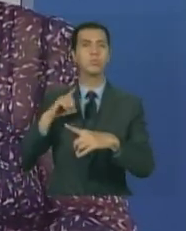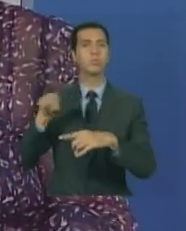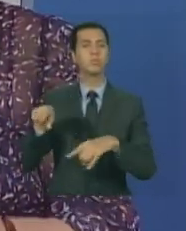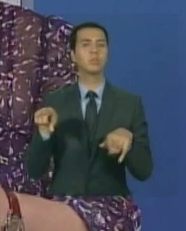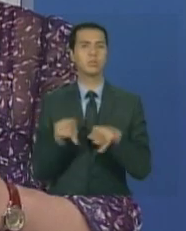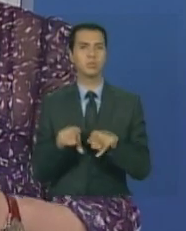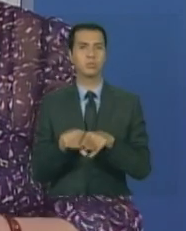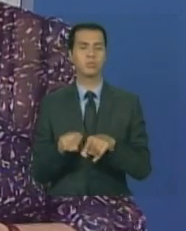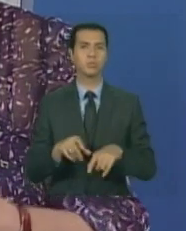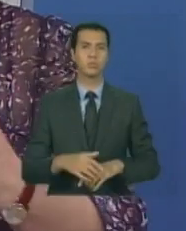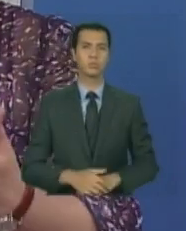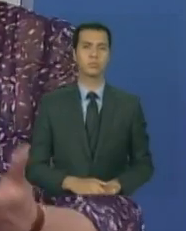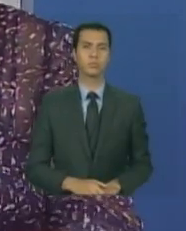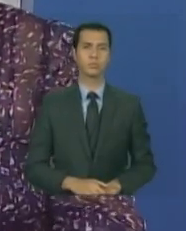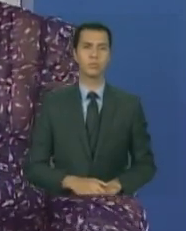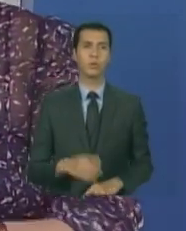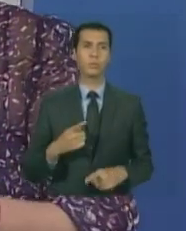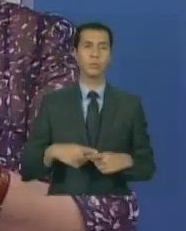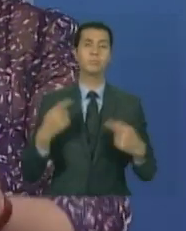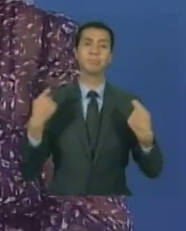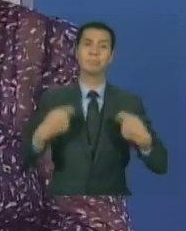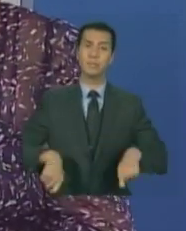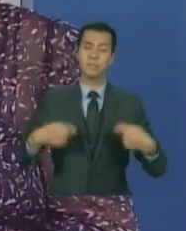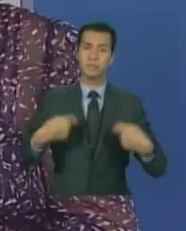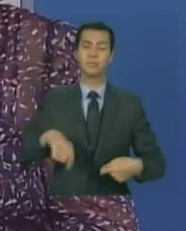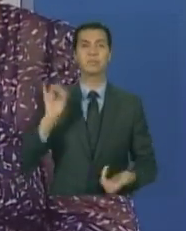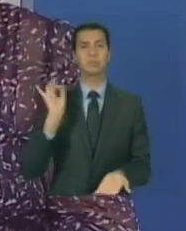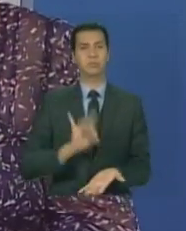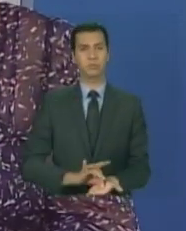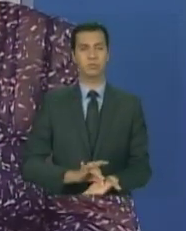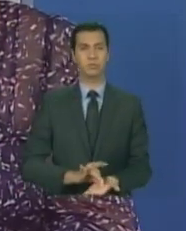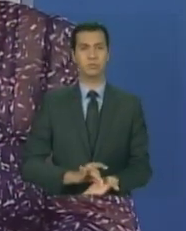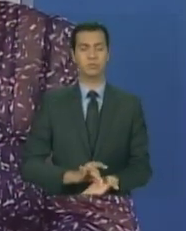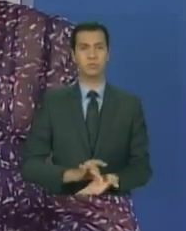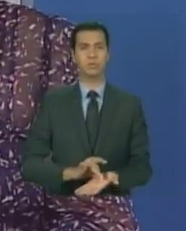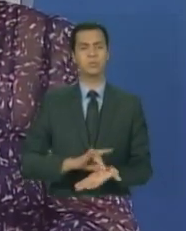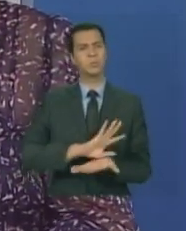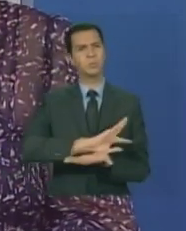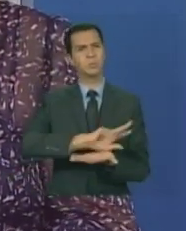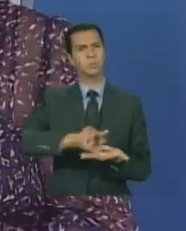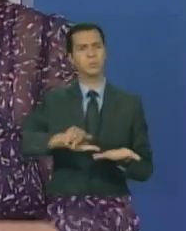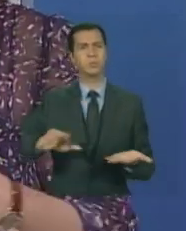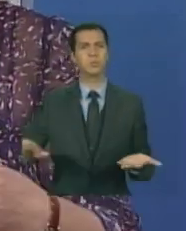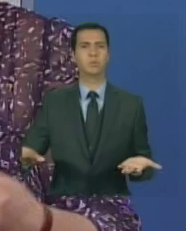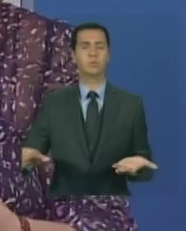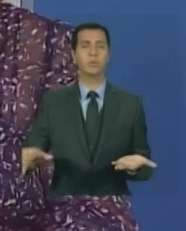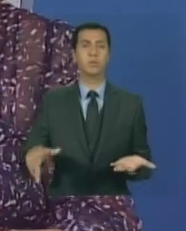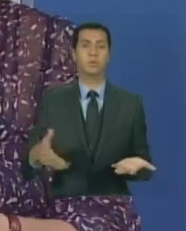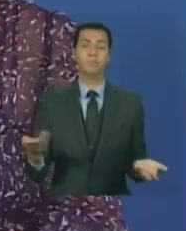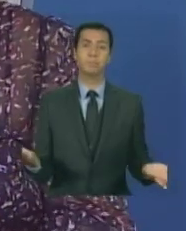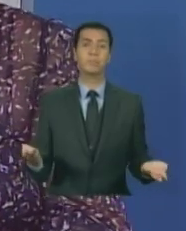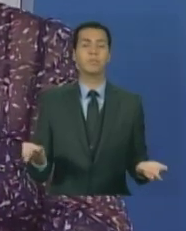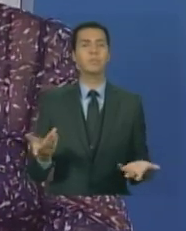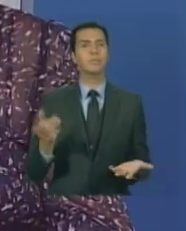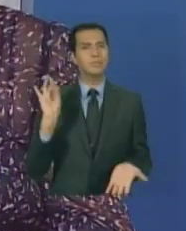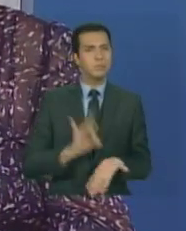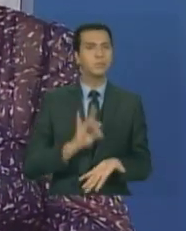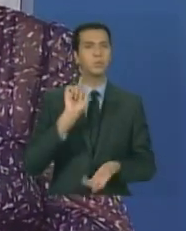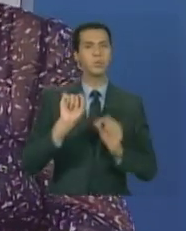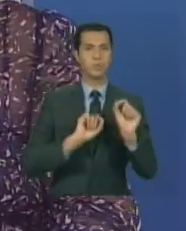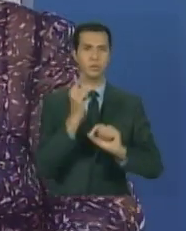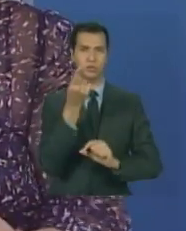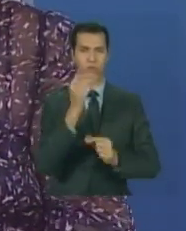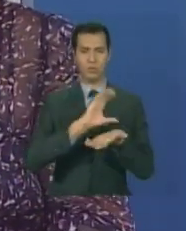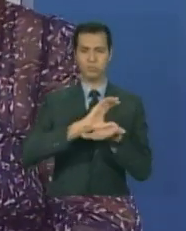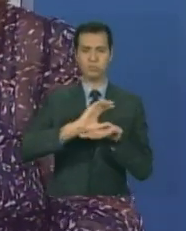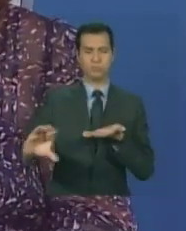porque precisa sim, quer dizer, todo esse na verdade, os recursos são transferidos para os